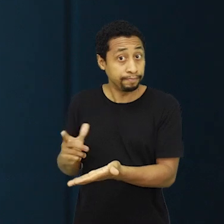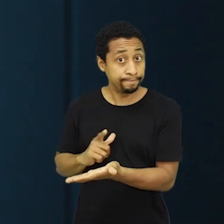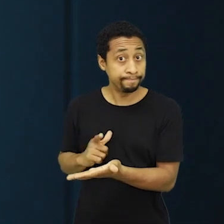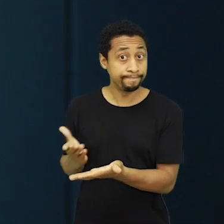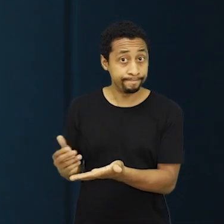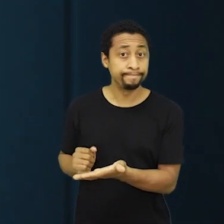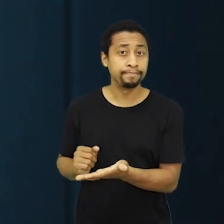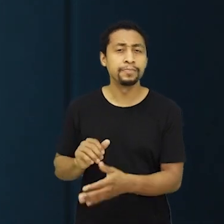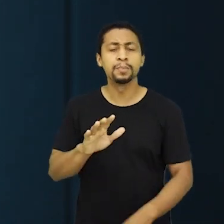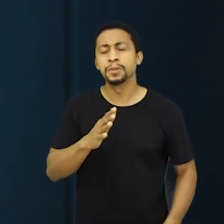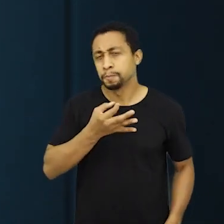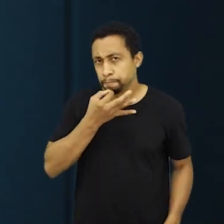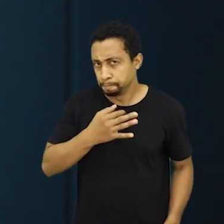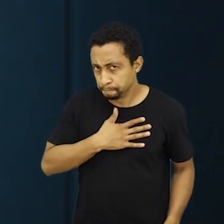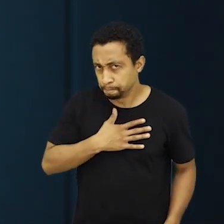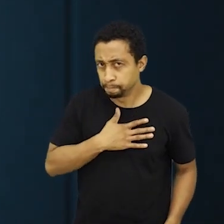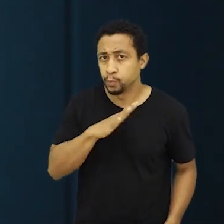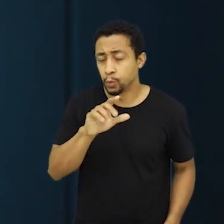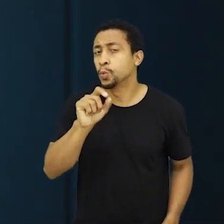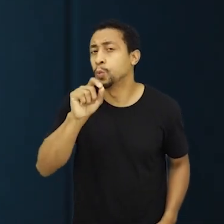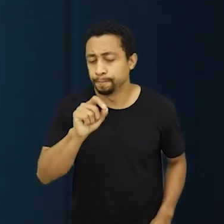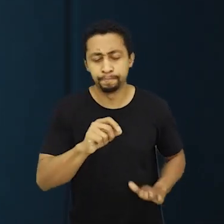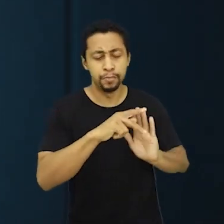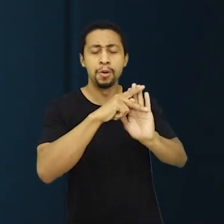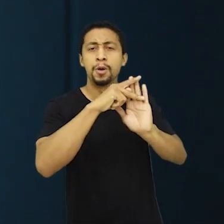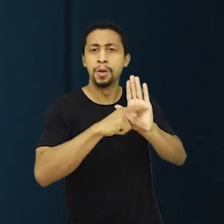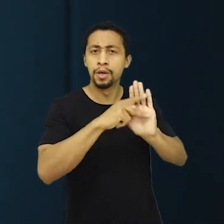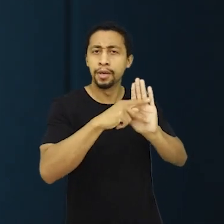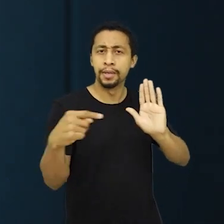que quando a gente tem algum tipo de projeto, né, que possa,